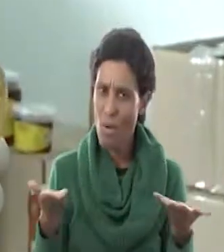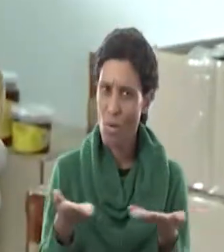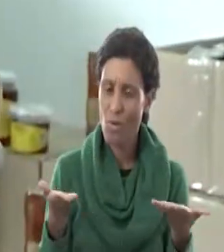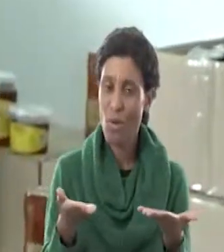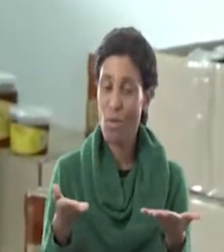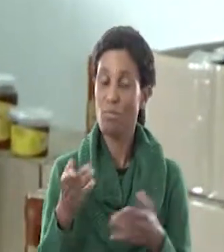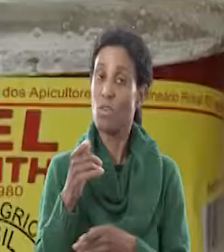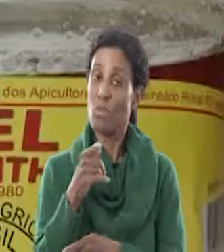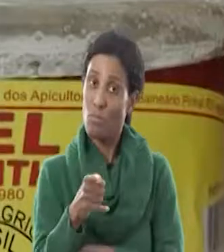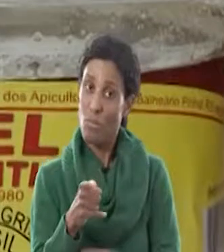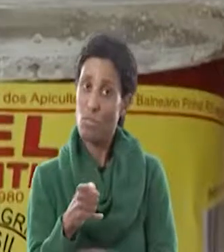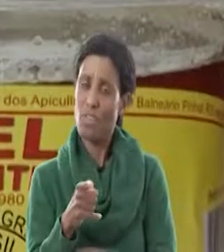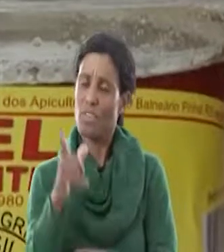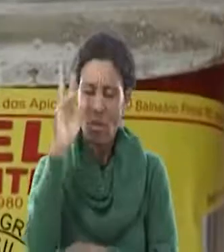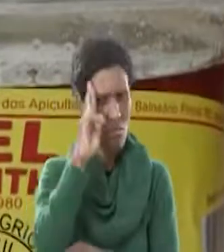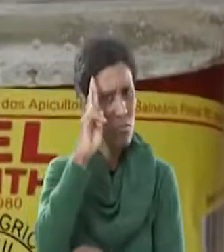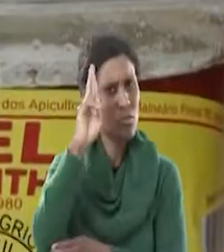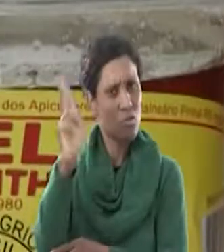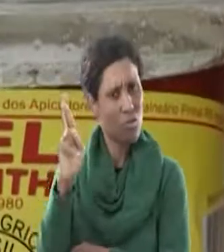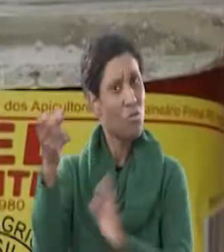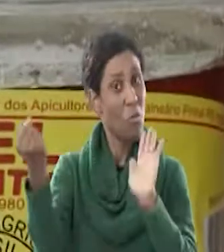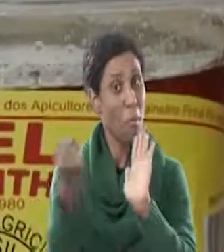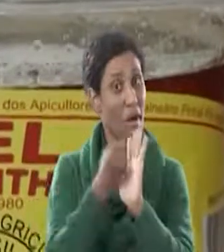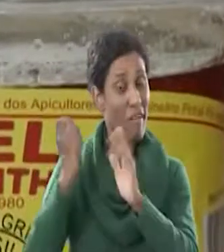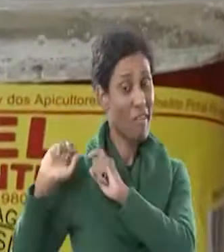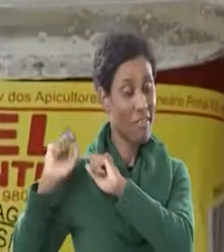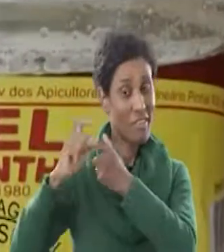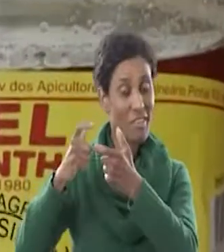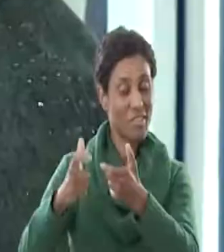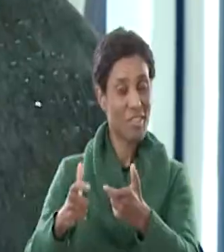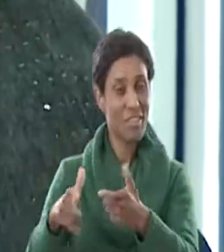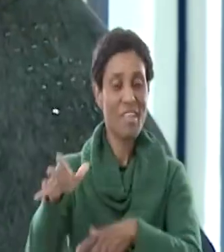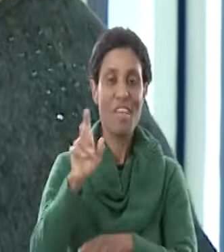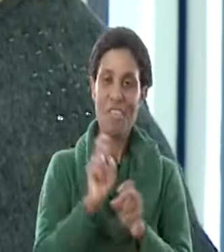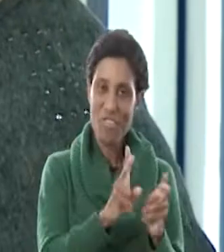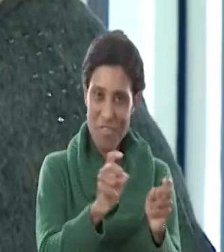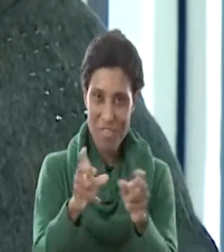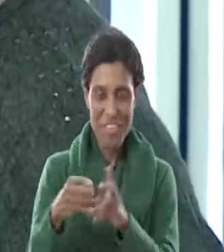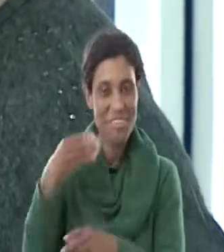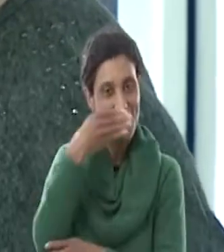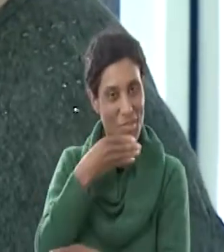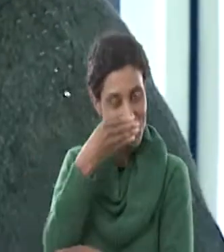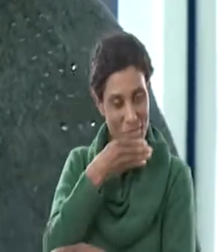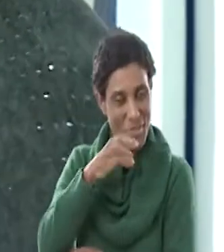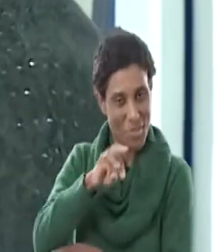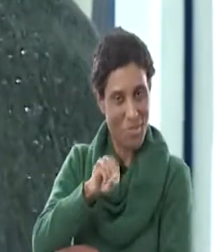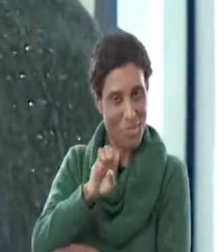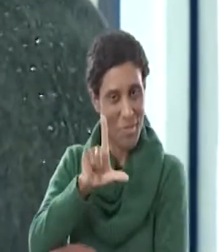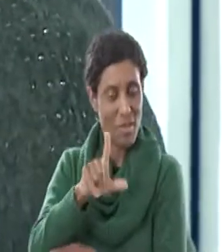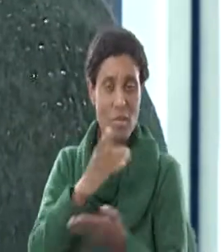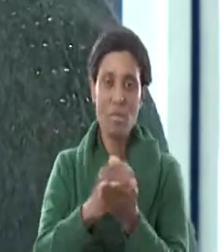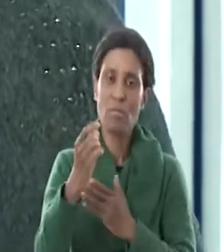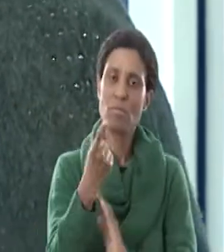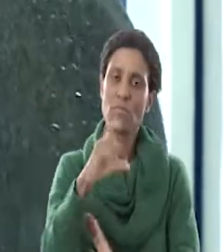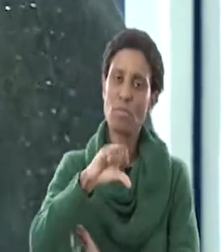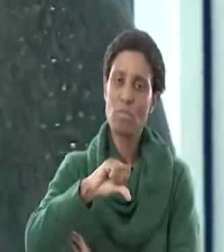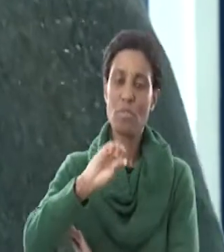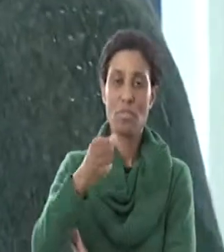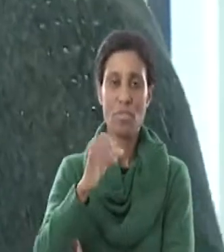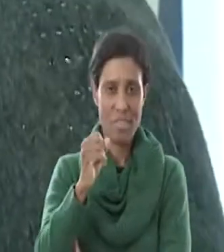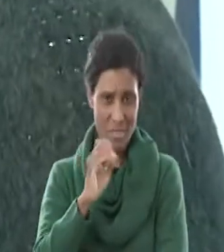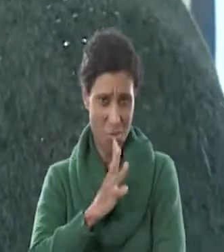Agora, vocês são hoje proprietários de uma marca muito tradicional no comércio de mel, que é a Raubenthal, que